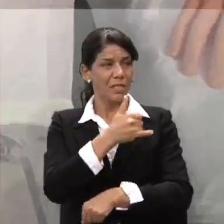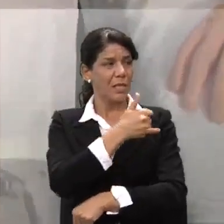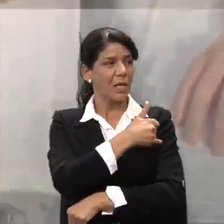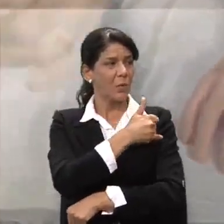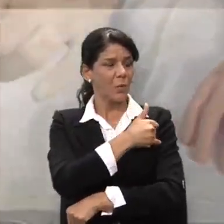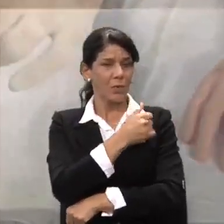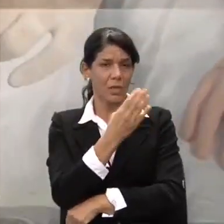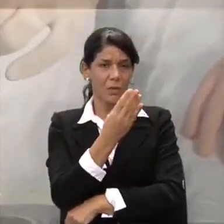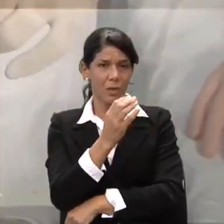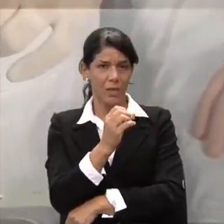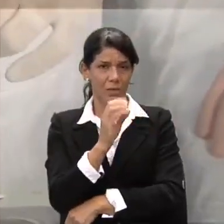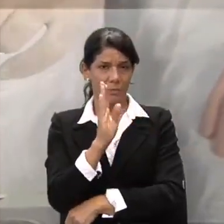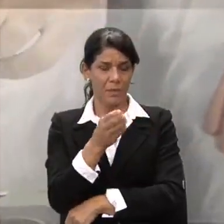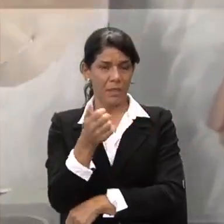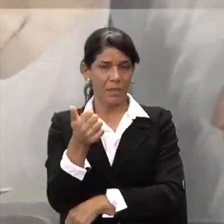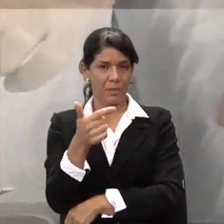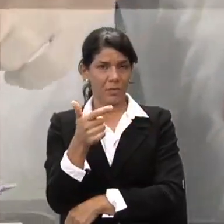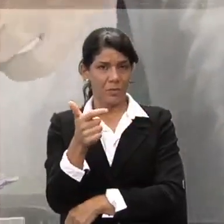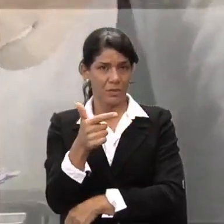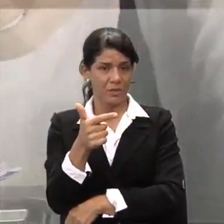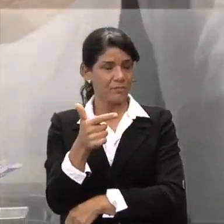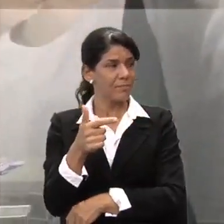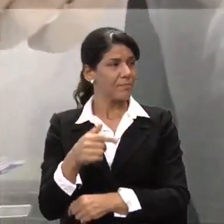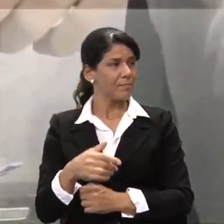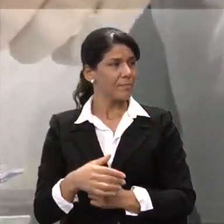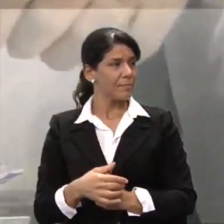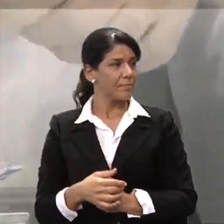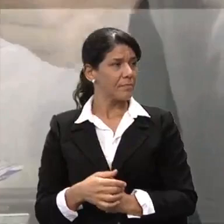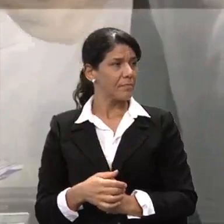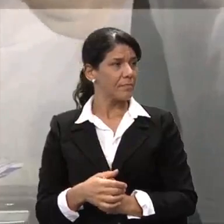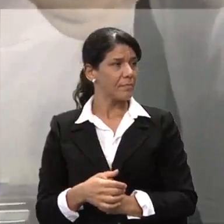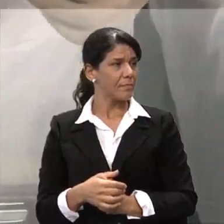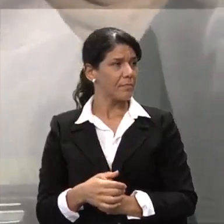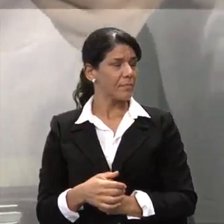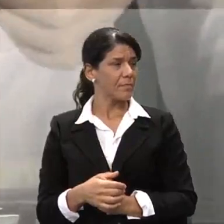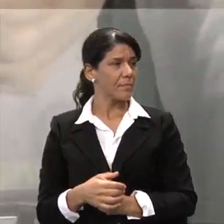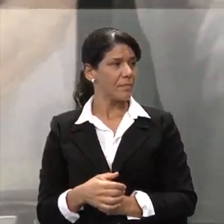40 por 12, considerando que essa é a mais calibrosa.